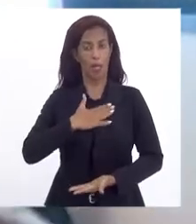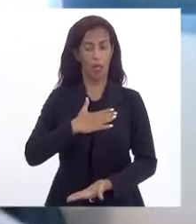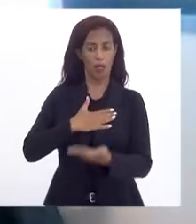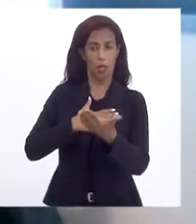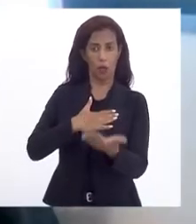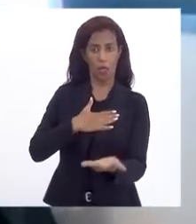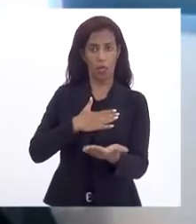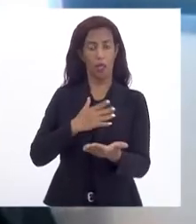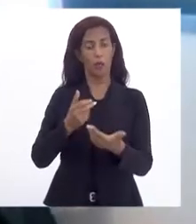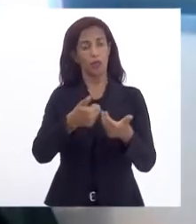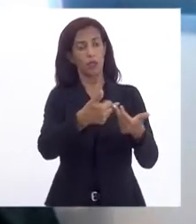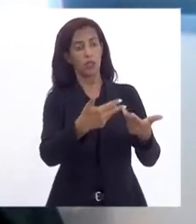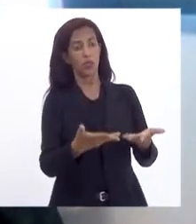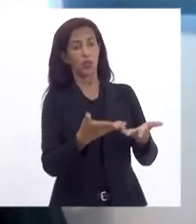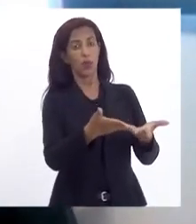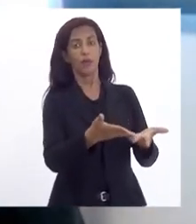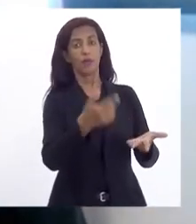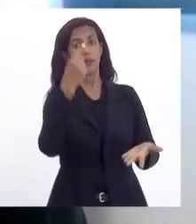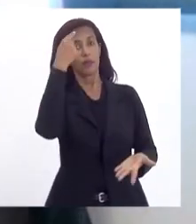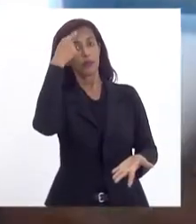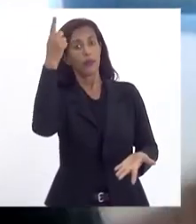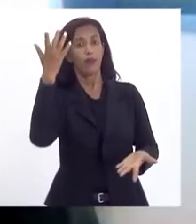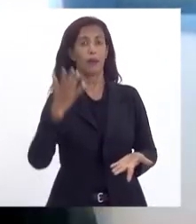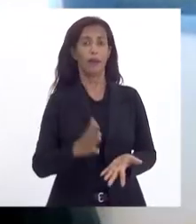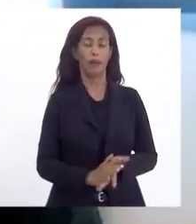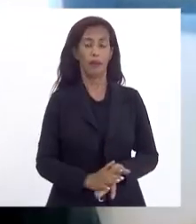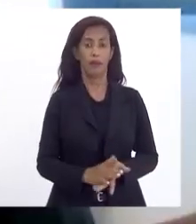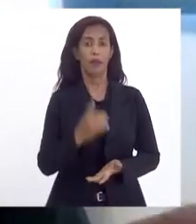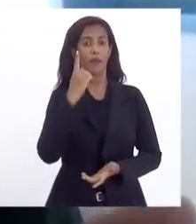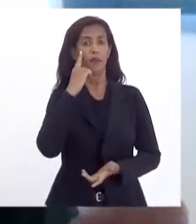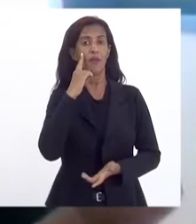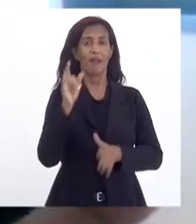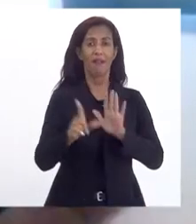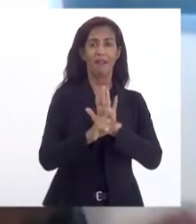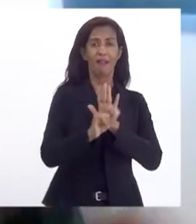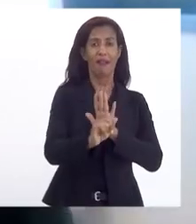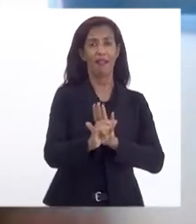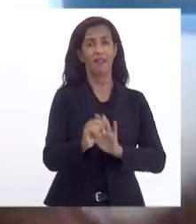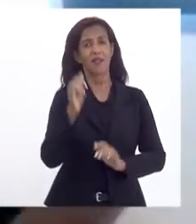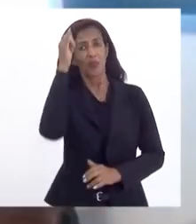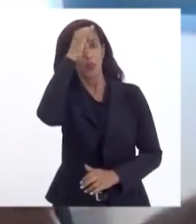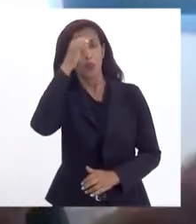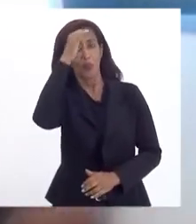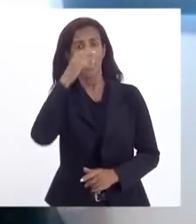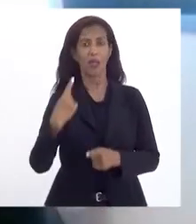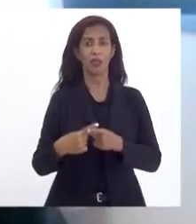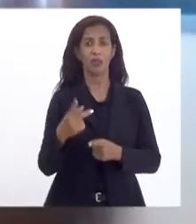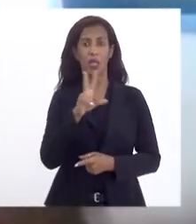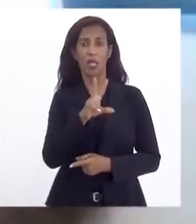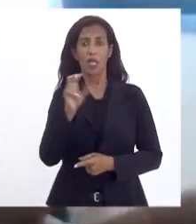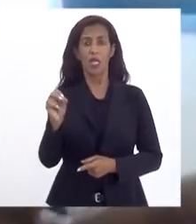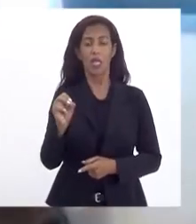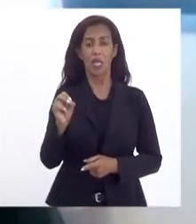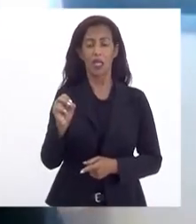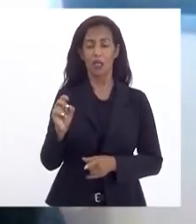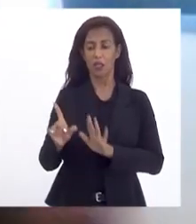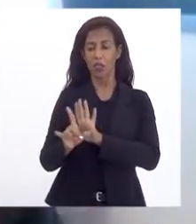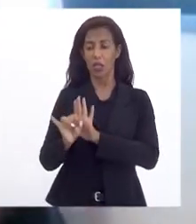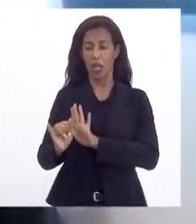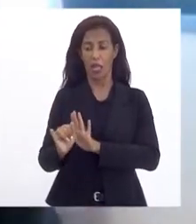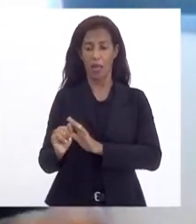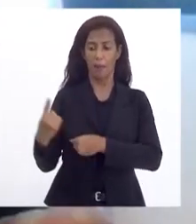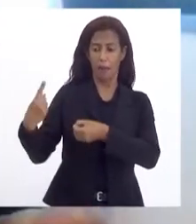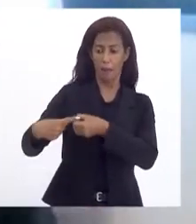acaba desqualificando a Assembleia. Vão dizer que as nossas leis são abobrinhas, porque tem 500 leis para bairro, para